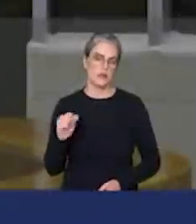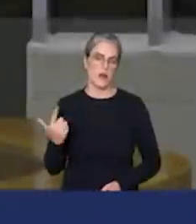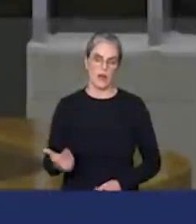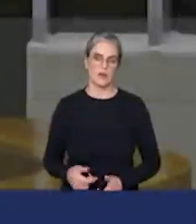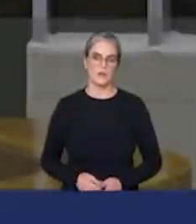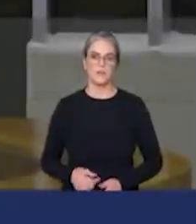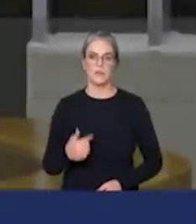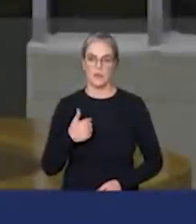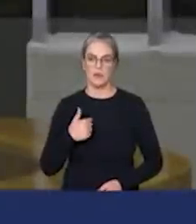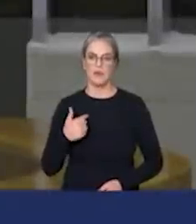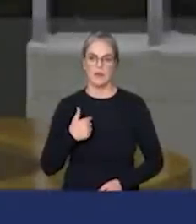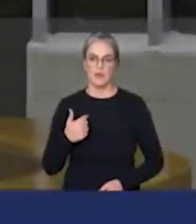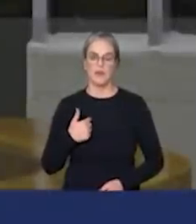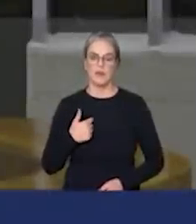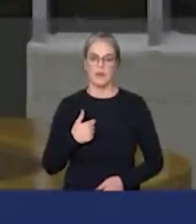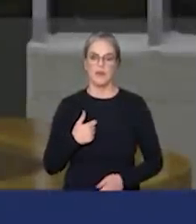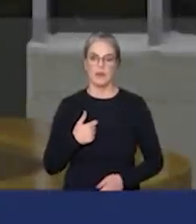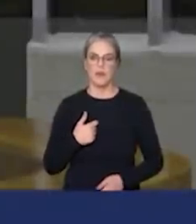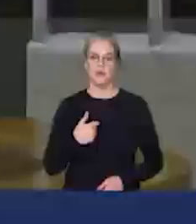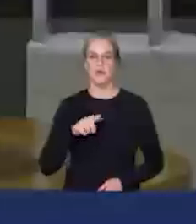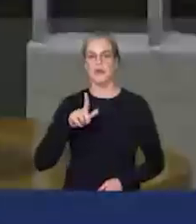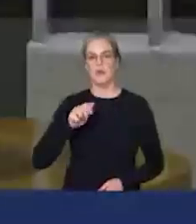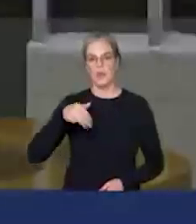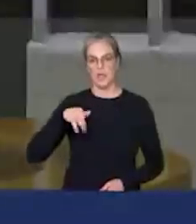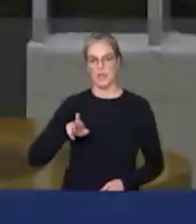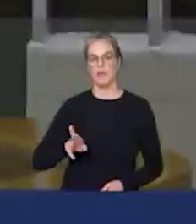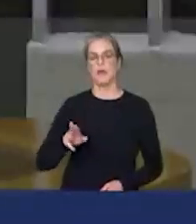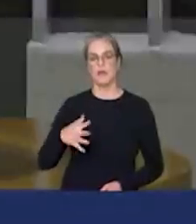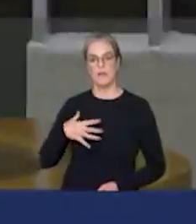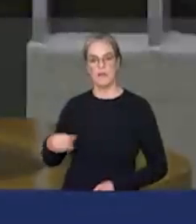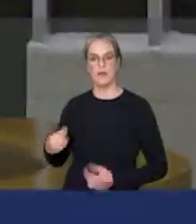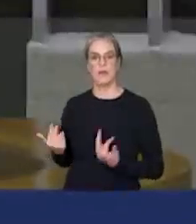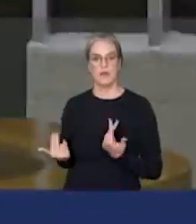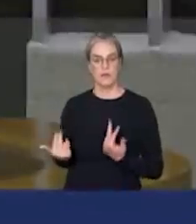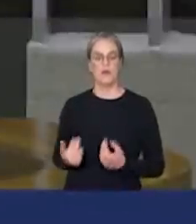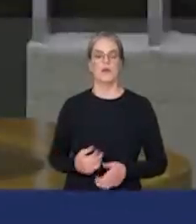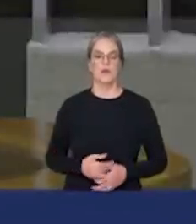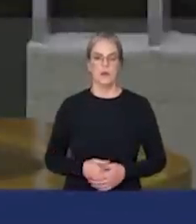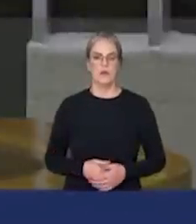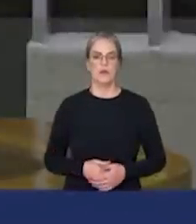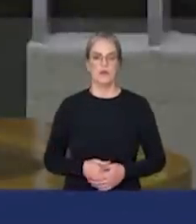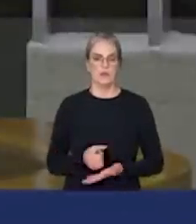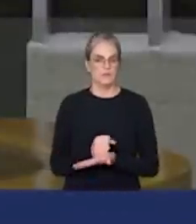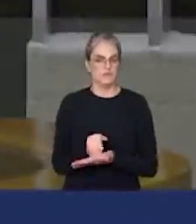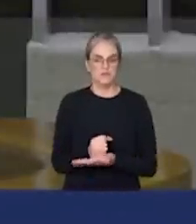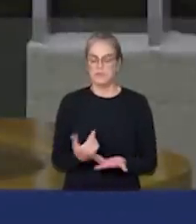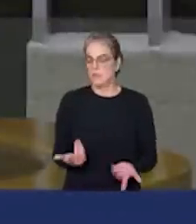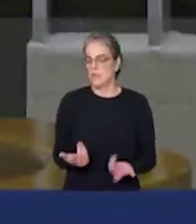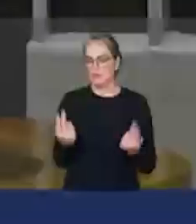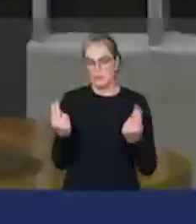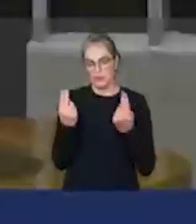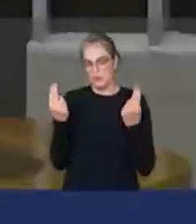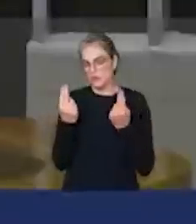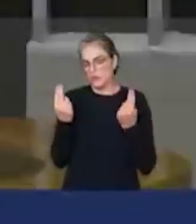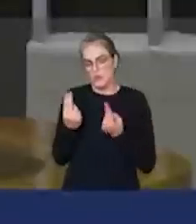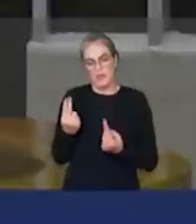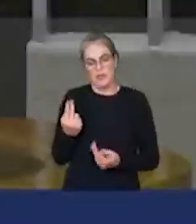Gamer meus filhos são gay mas e não tem como a gente não